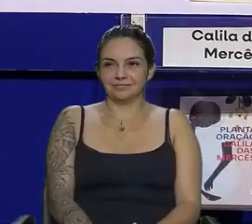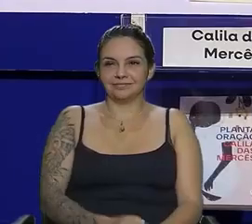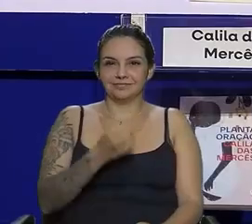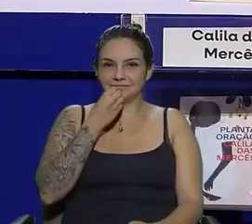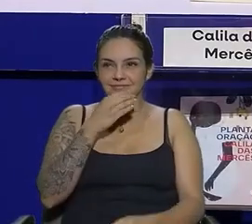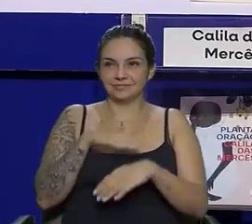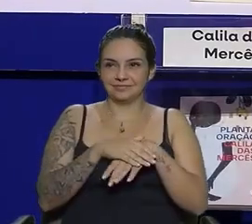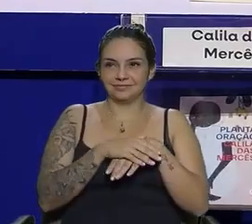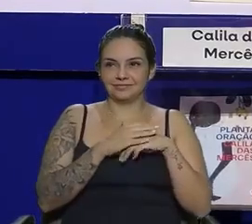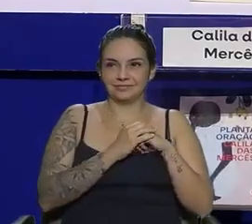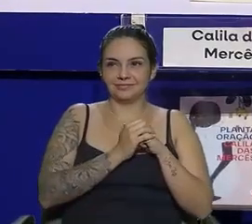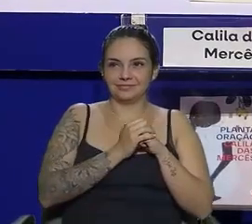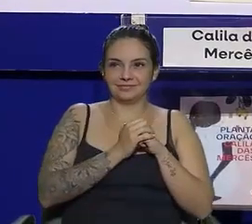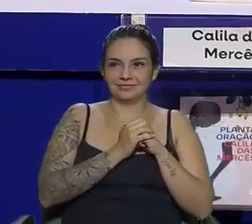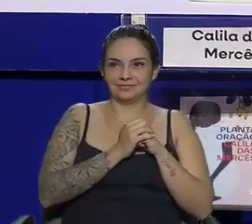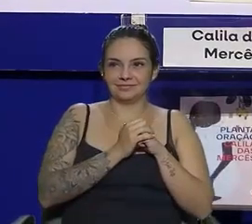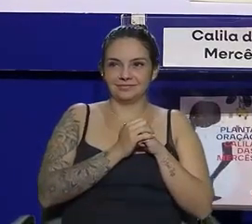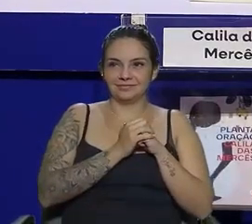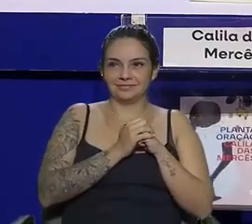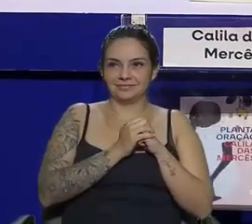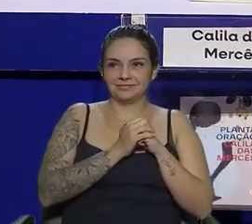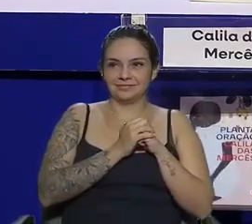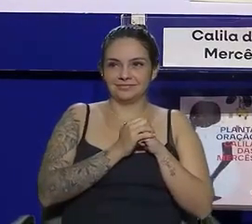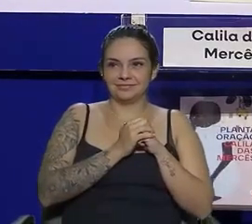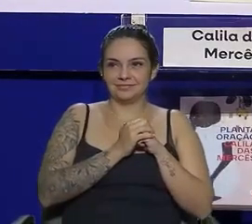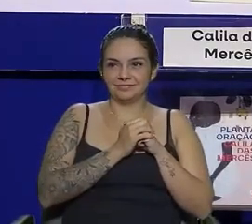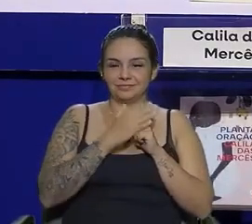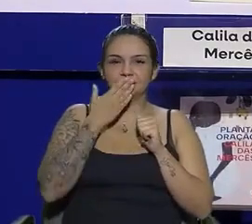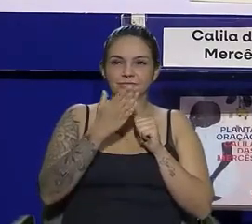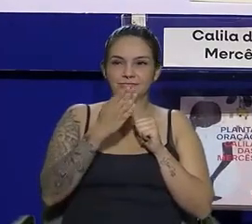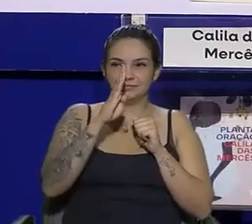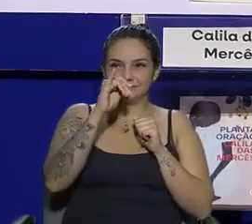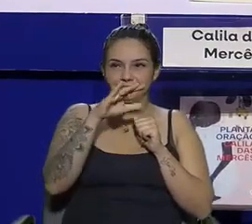Boa noite, Ali. Ali. Um beijo, Bianca.